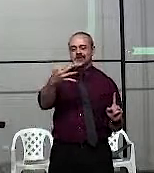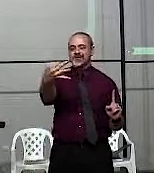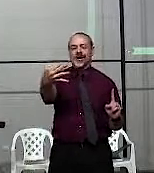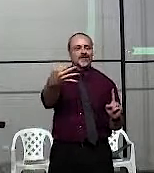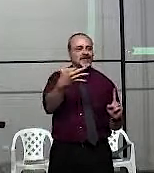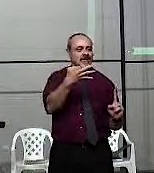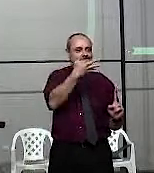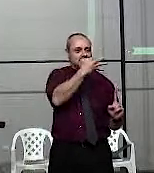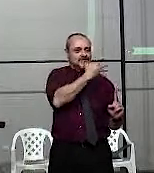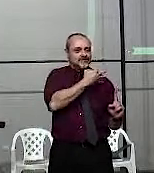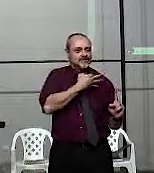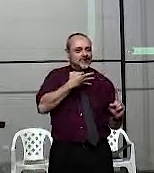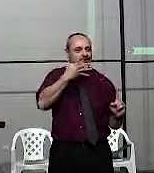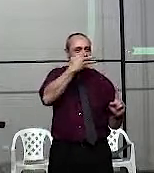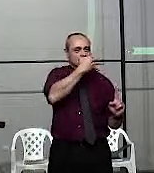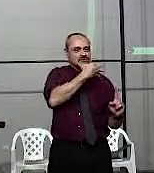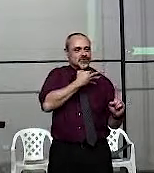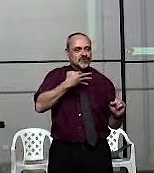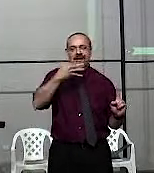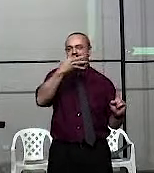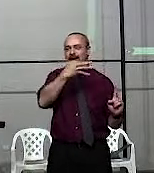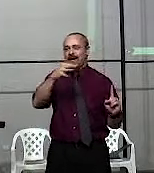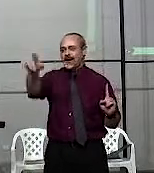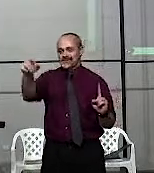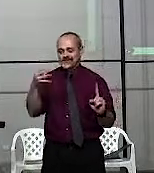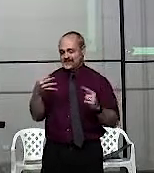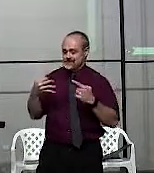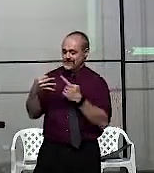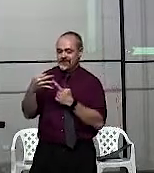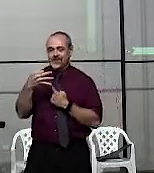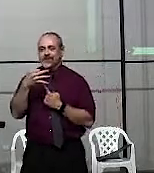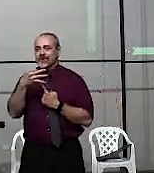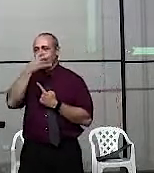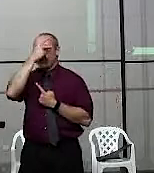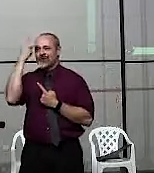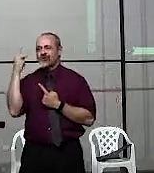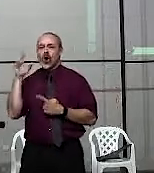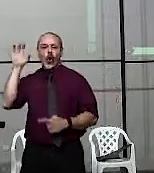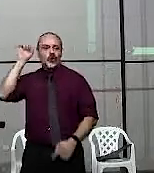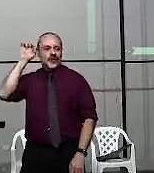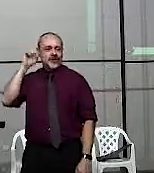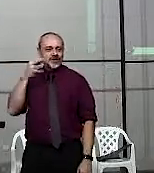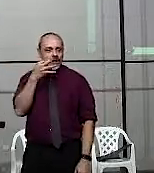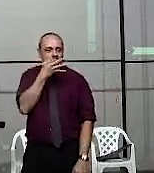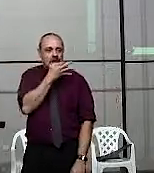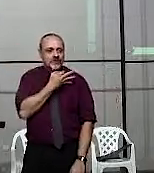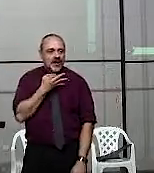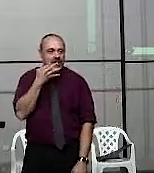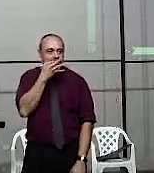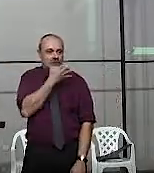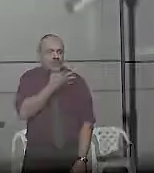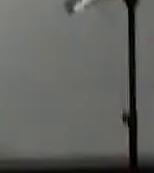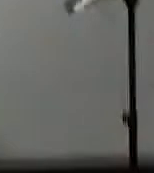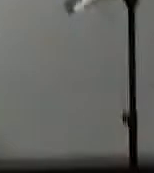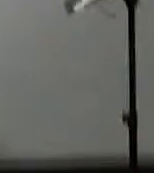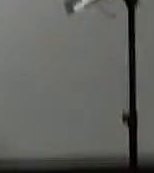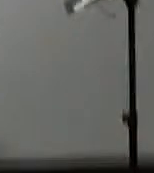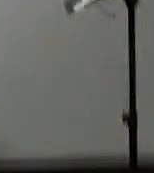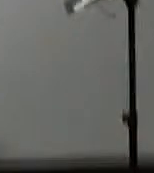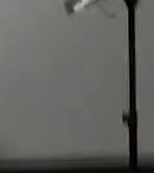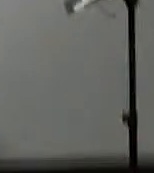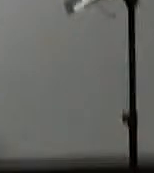gritar. Tem um sinal assim que os surdos usam. Essa é uma pessoa ouvinte falando.